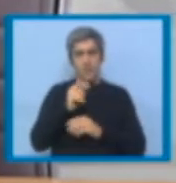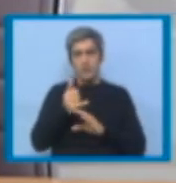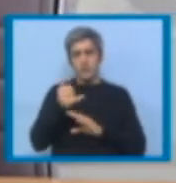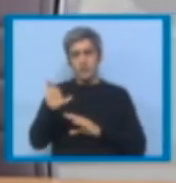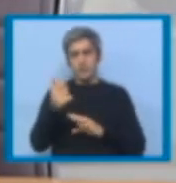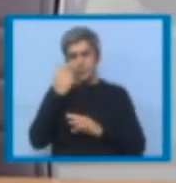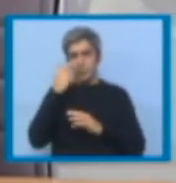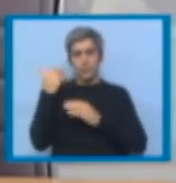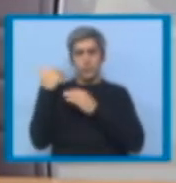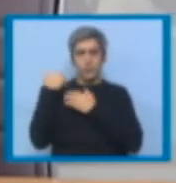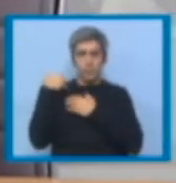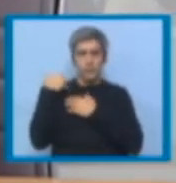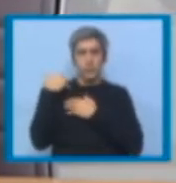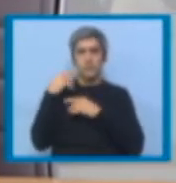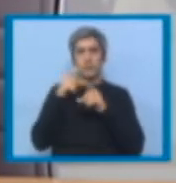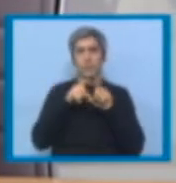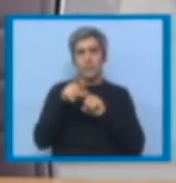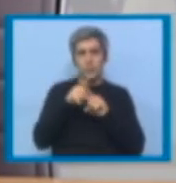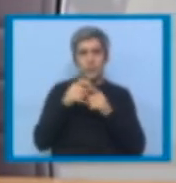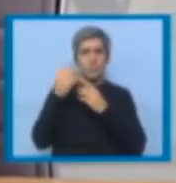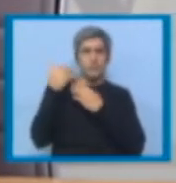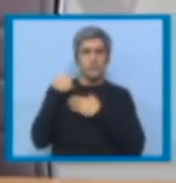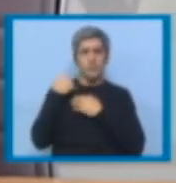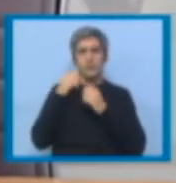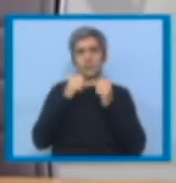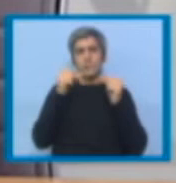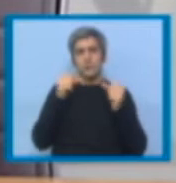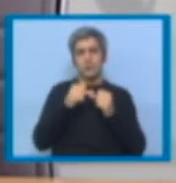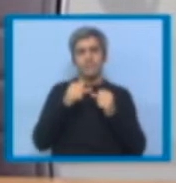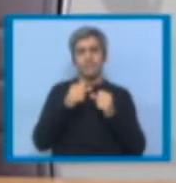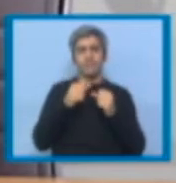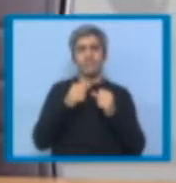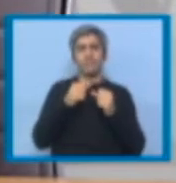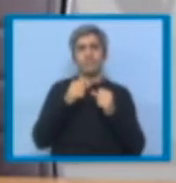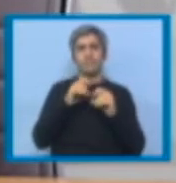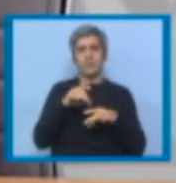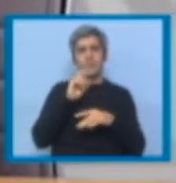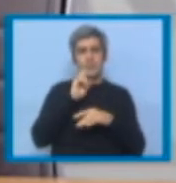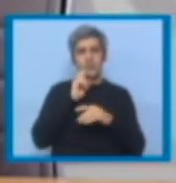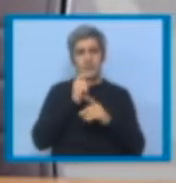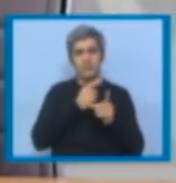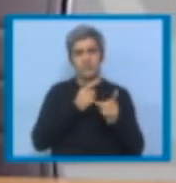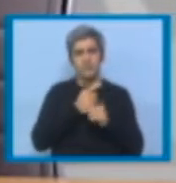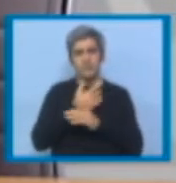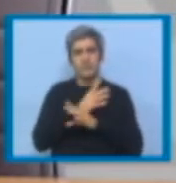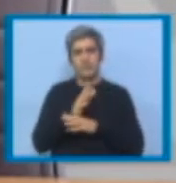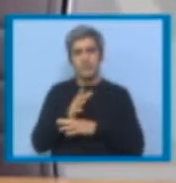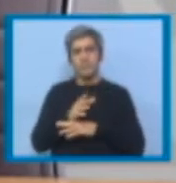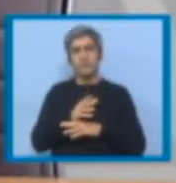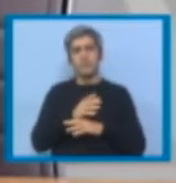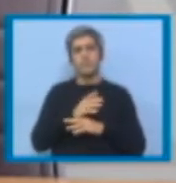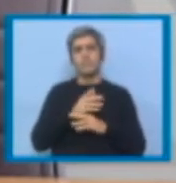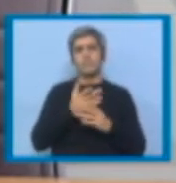Os responsáveis políticos e os responsáveis do sistema de prevenção e de combate a incêndios